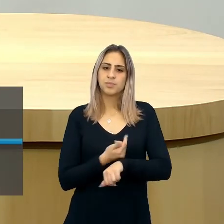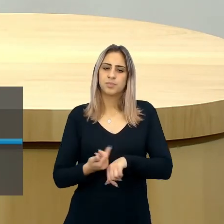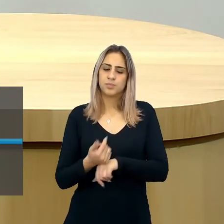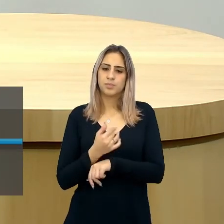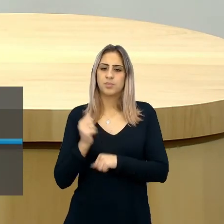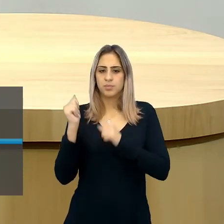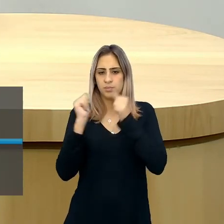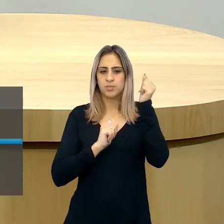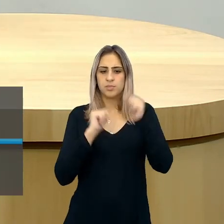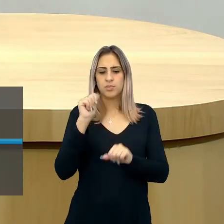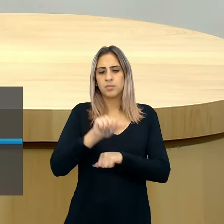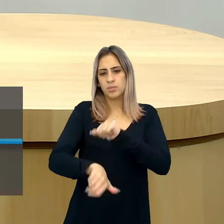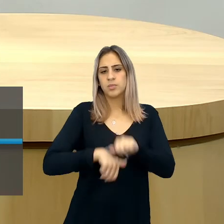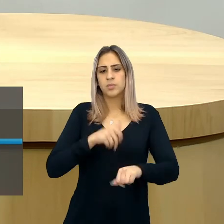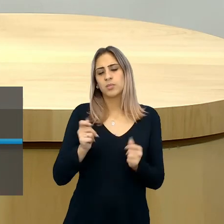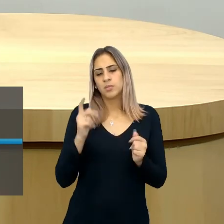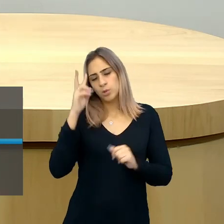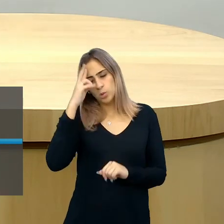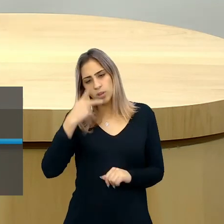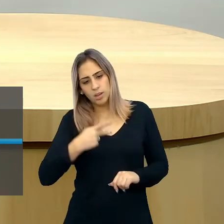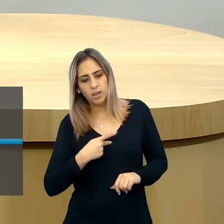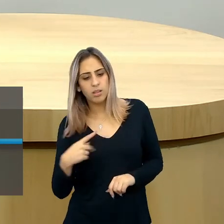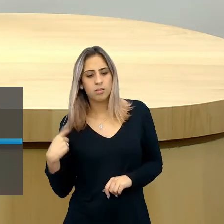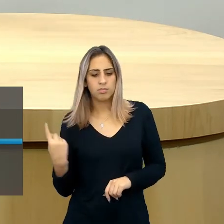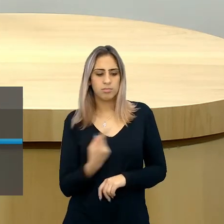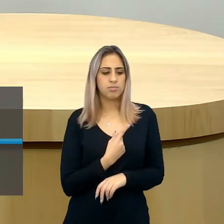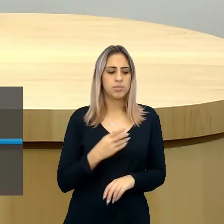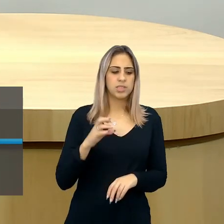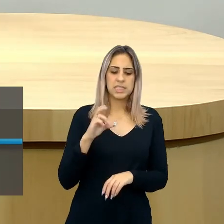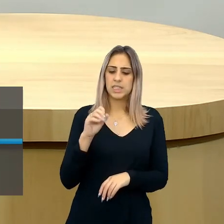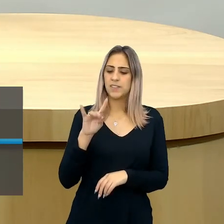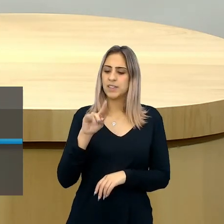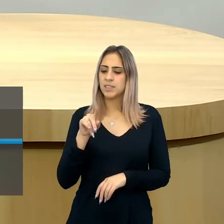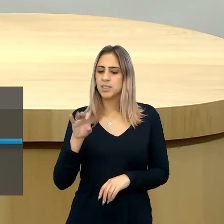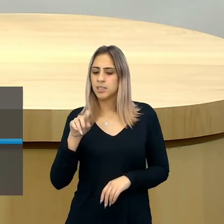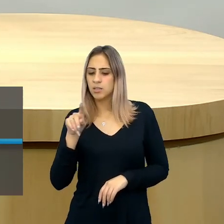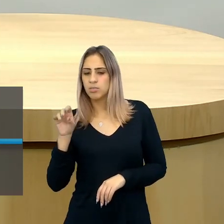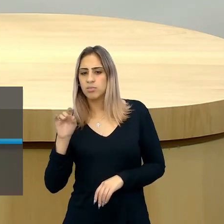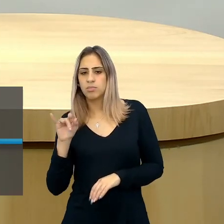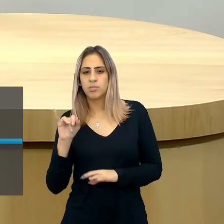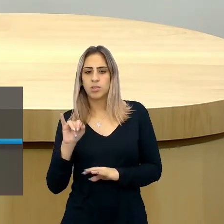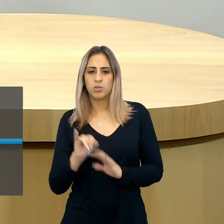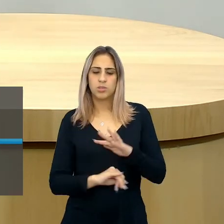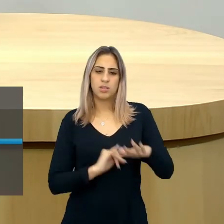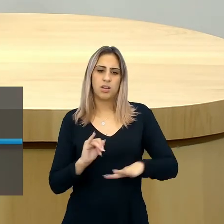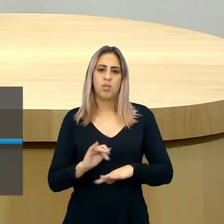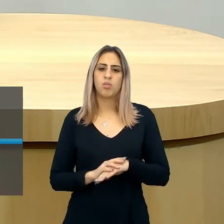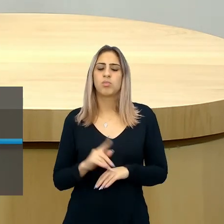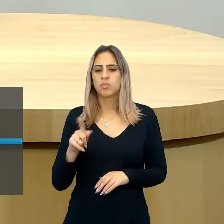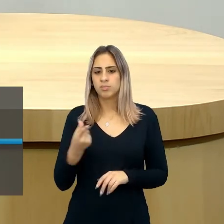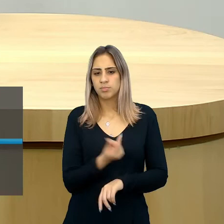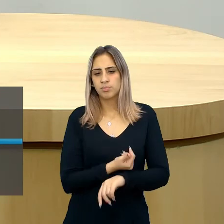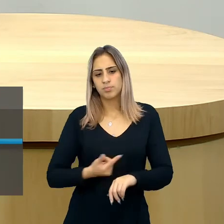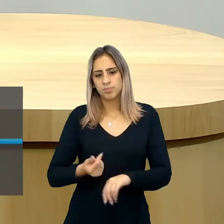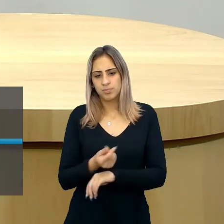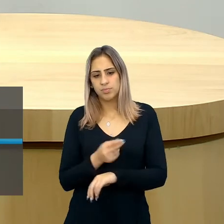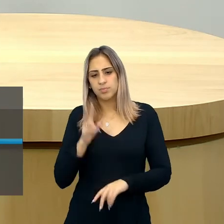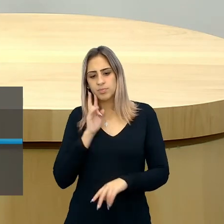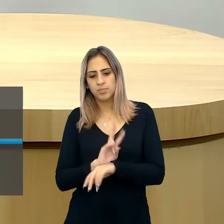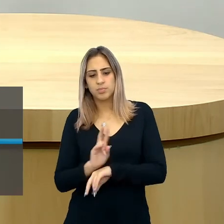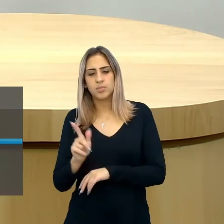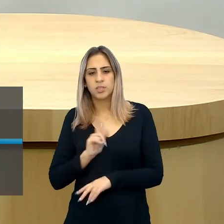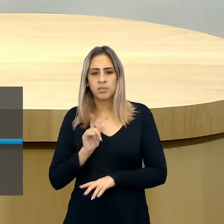industrial moldou o caráter, por exemplo, da civilização industrial nos últimos séculos. Então, esse capitalismo de vigilância